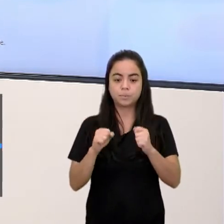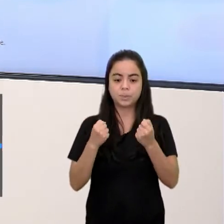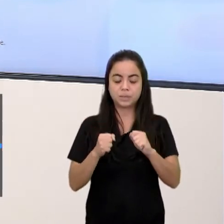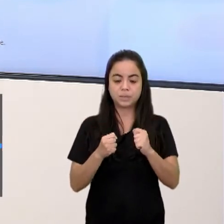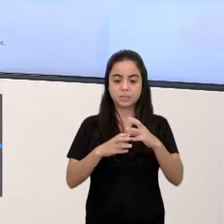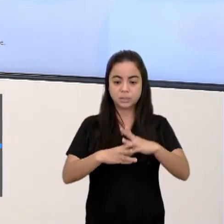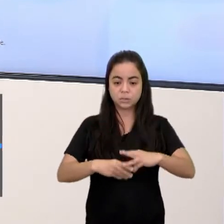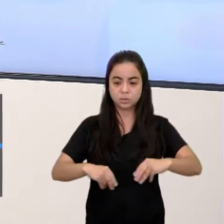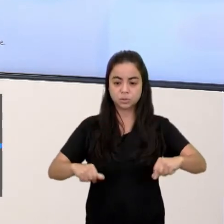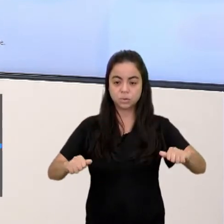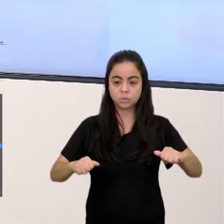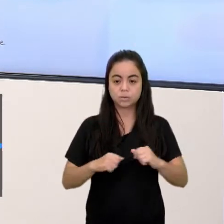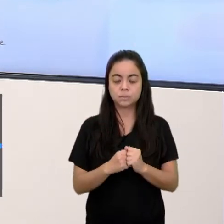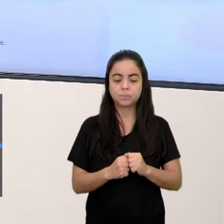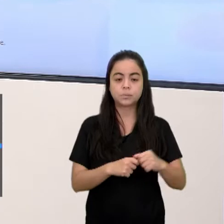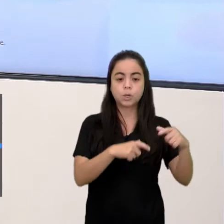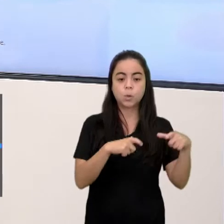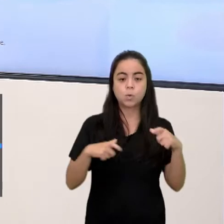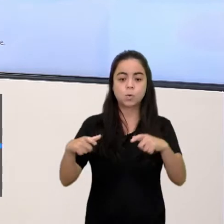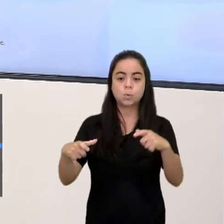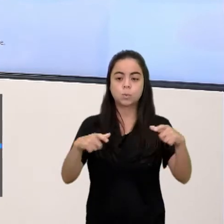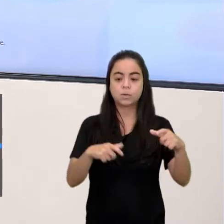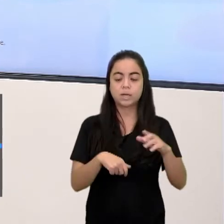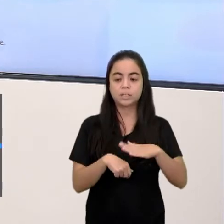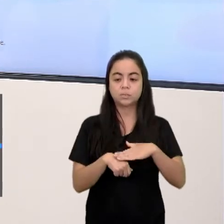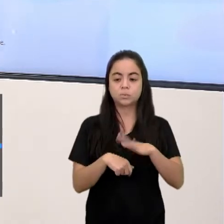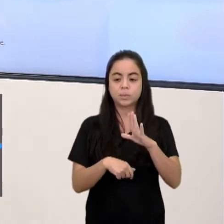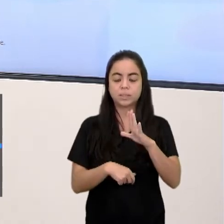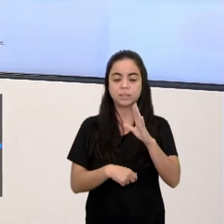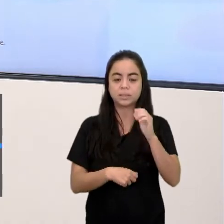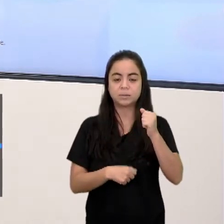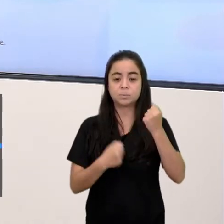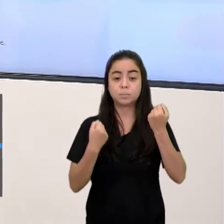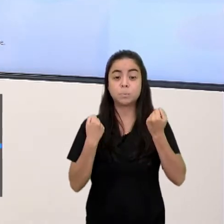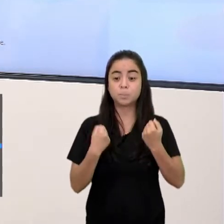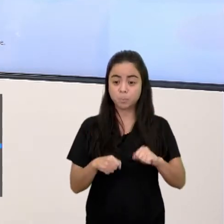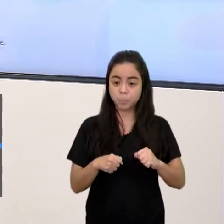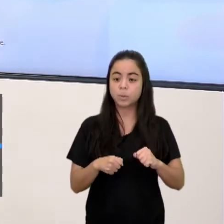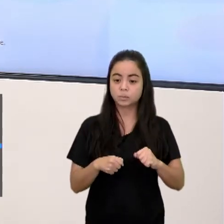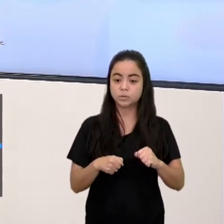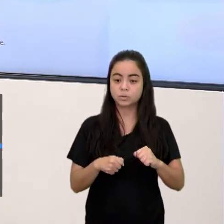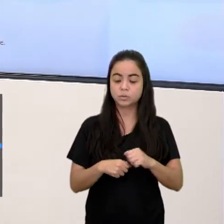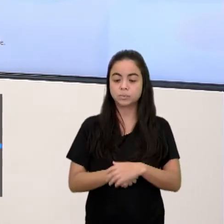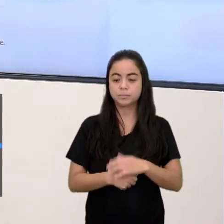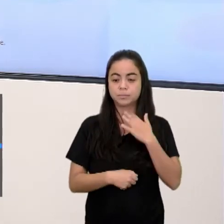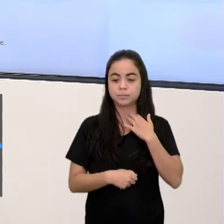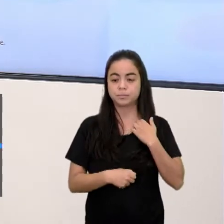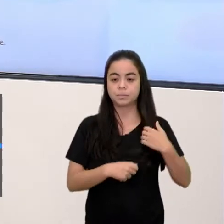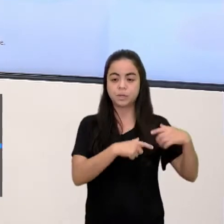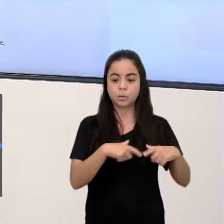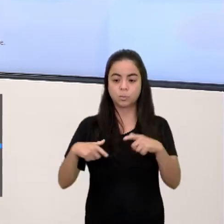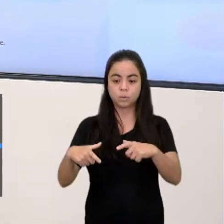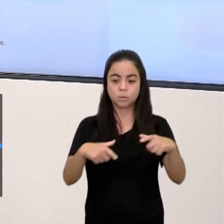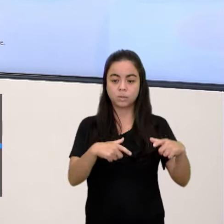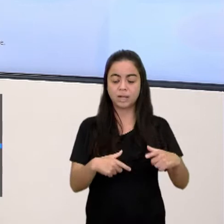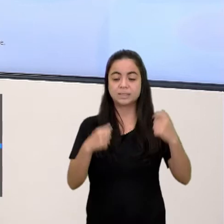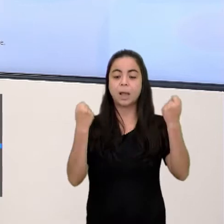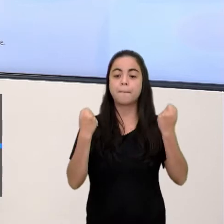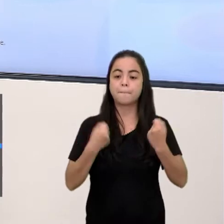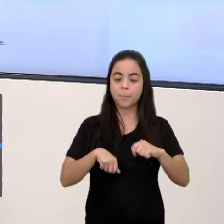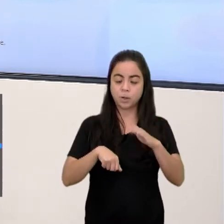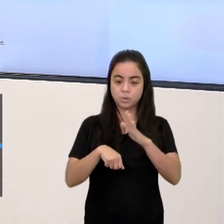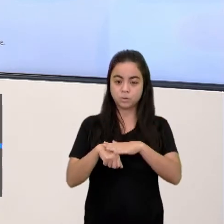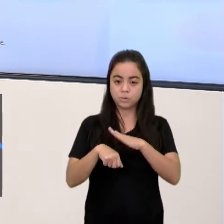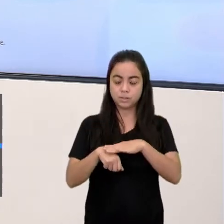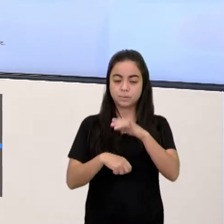que lugares tem mais potencialidade. A gente está falando de potenciais, né? De lugares onde a gente pode fazer,